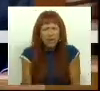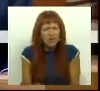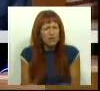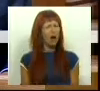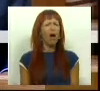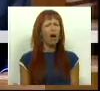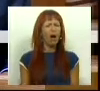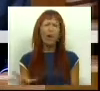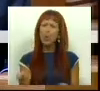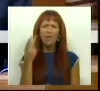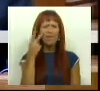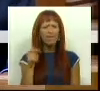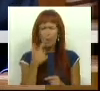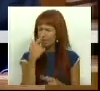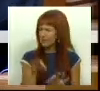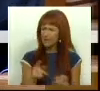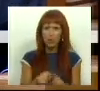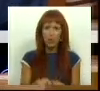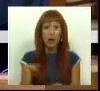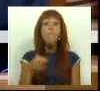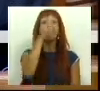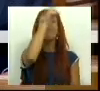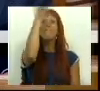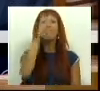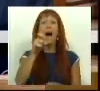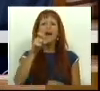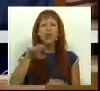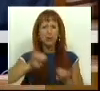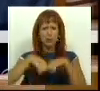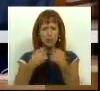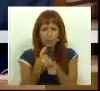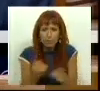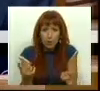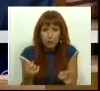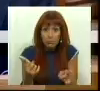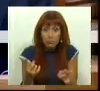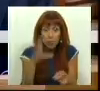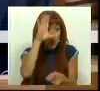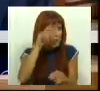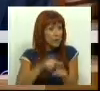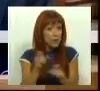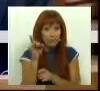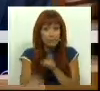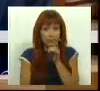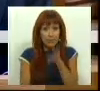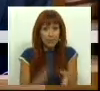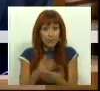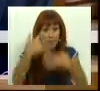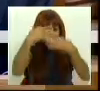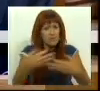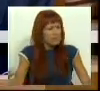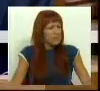assim. Nunca se viu semelhante paz social. E porquê? Porque o Governo ultrapassou os limites do bom